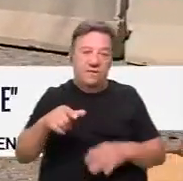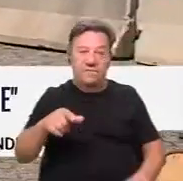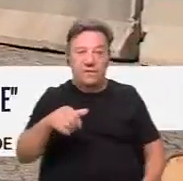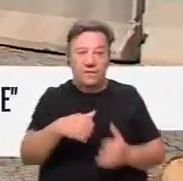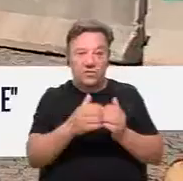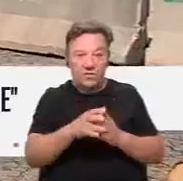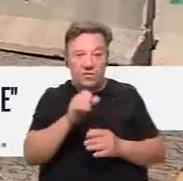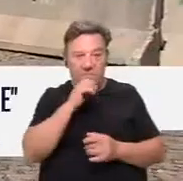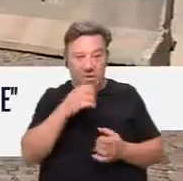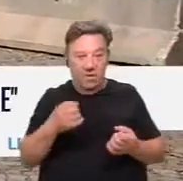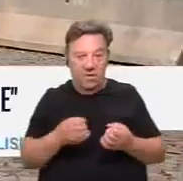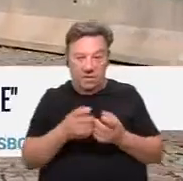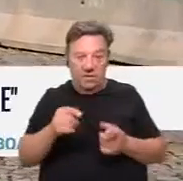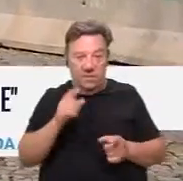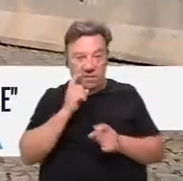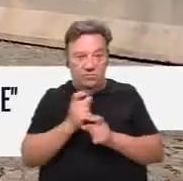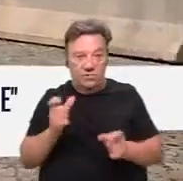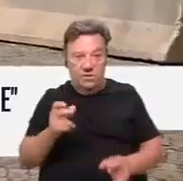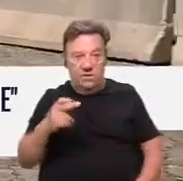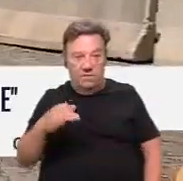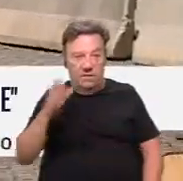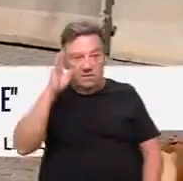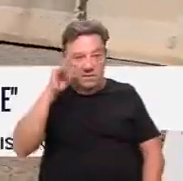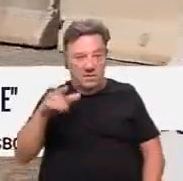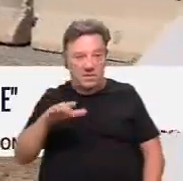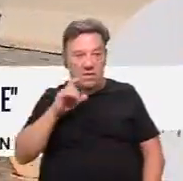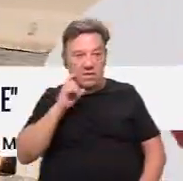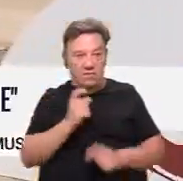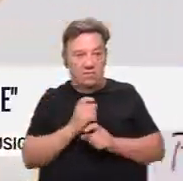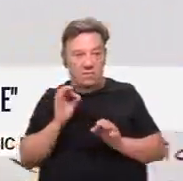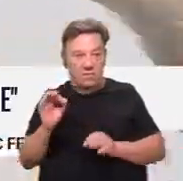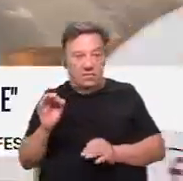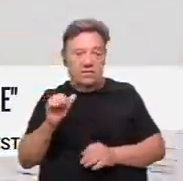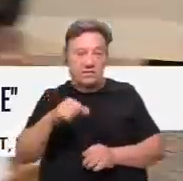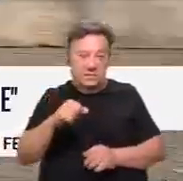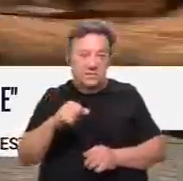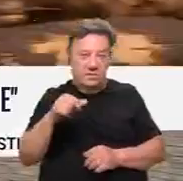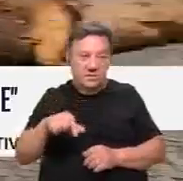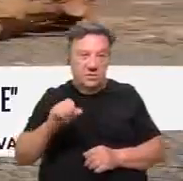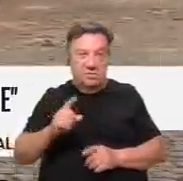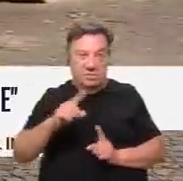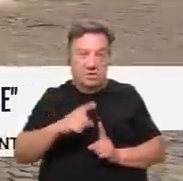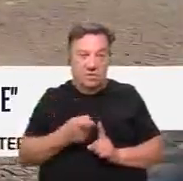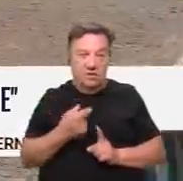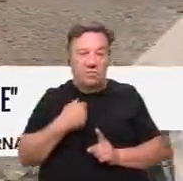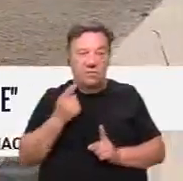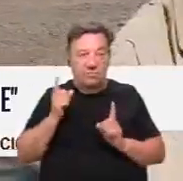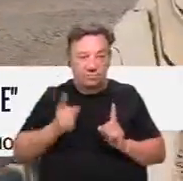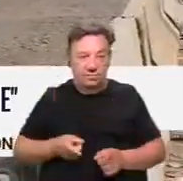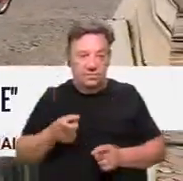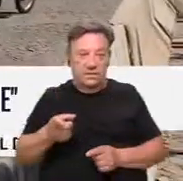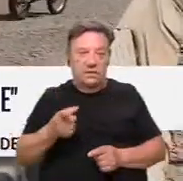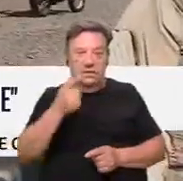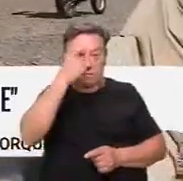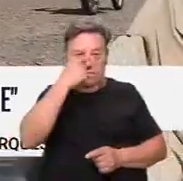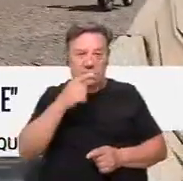possam conviver e também proteger o ambiente, vocês tiverem em conta essa situação da proteção ambiental. Sim, este é o primeiro ano que nós estamos a implementar a